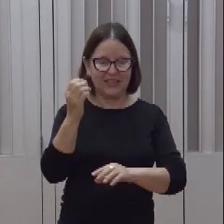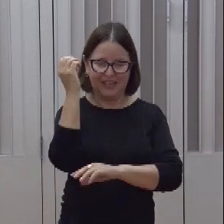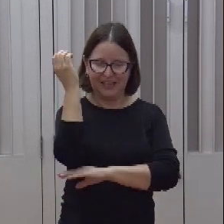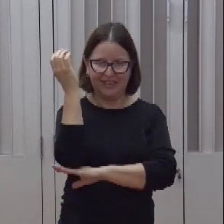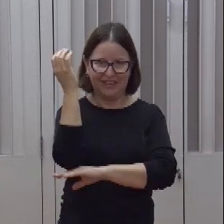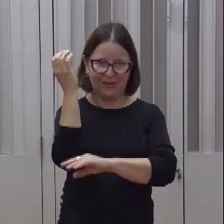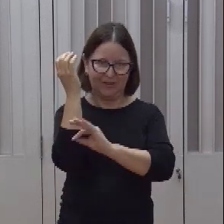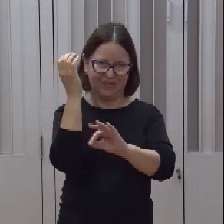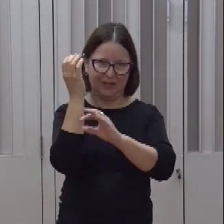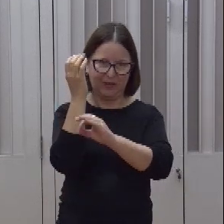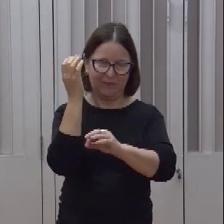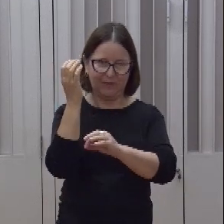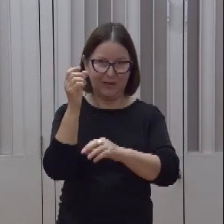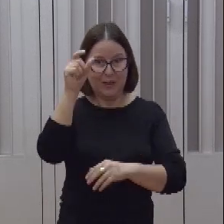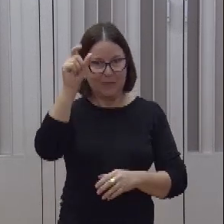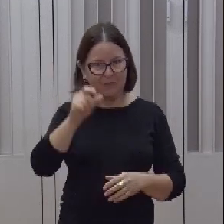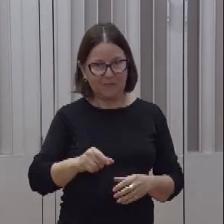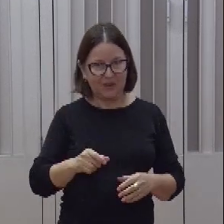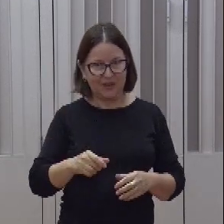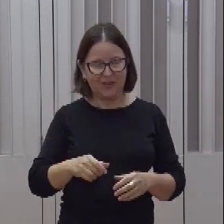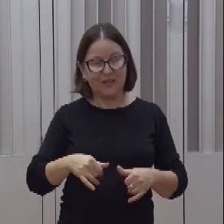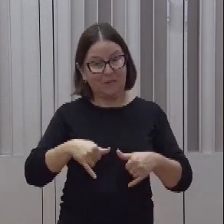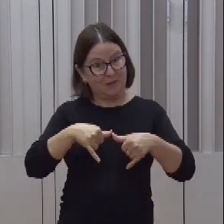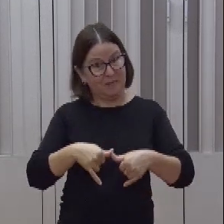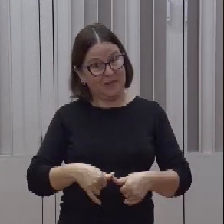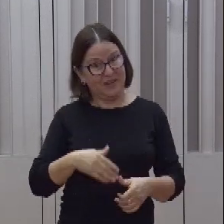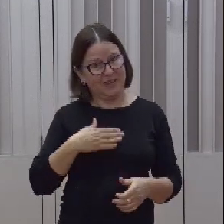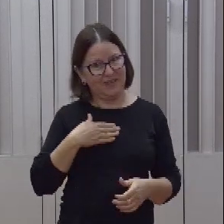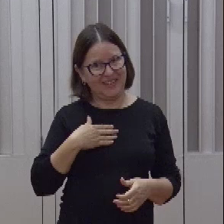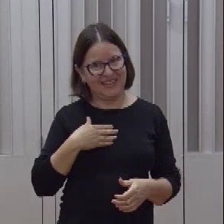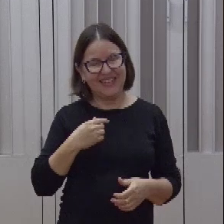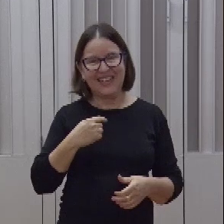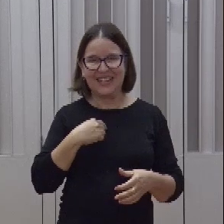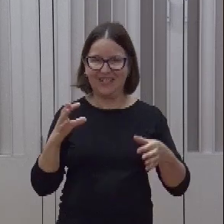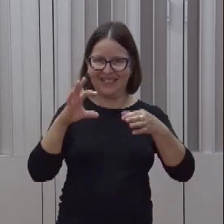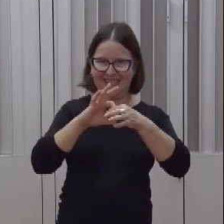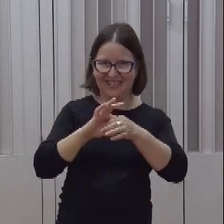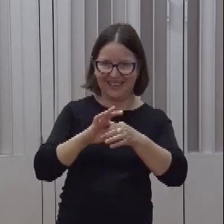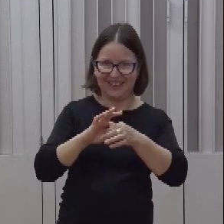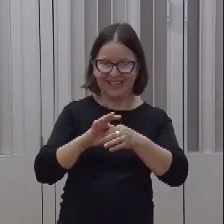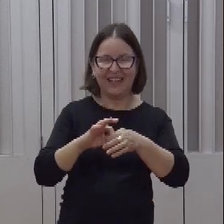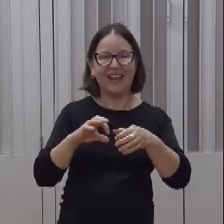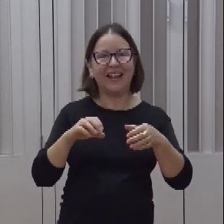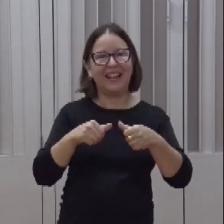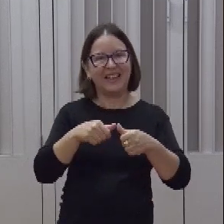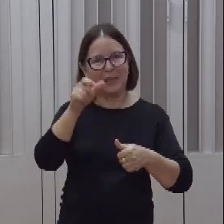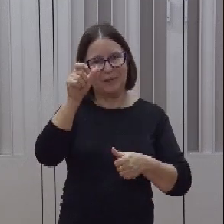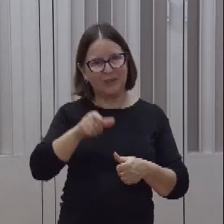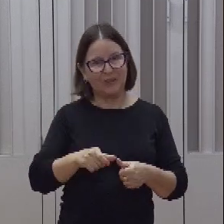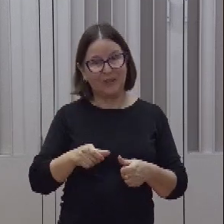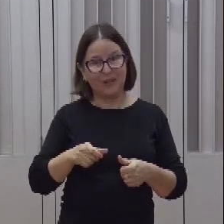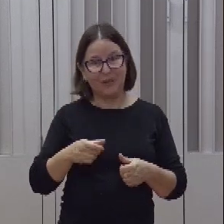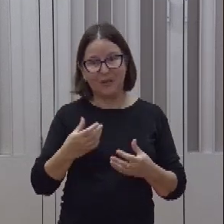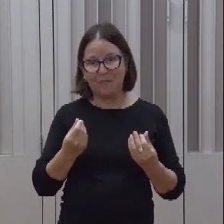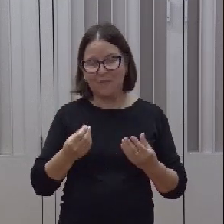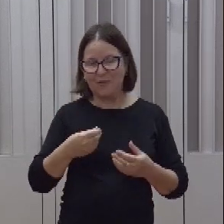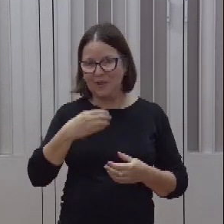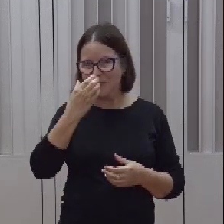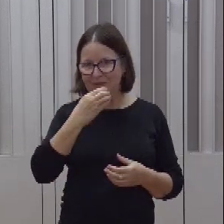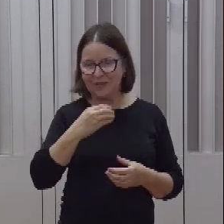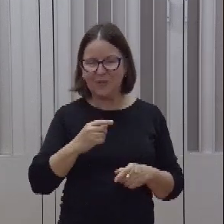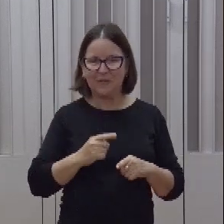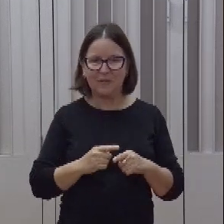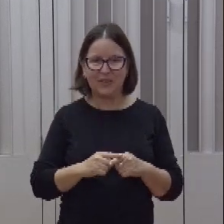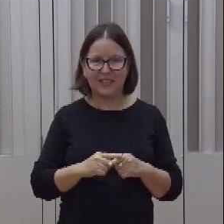ramos. Quem permanece em mim e eu nele, esse dá muito fruto, porque sem mim nada